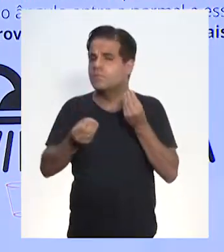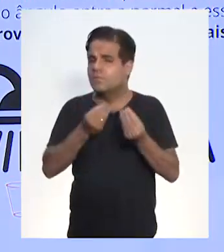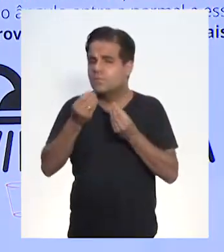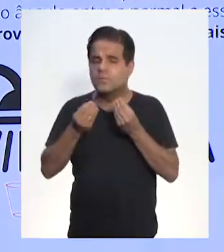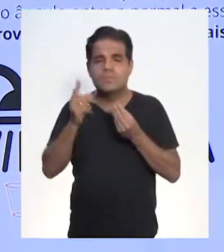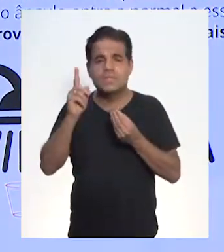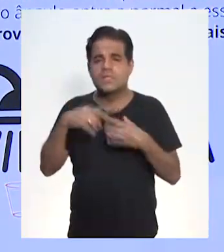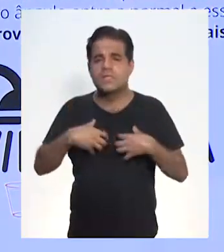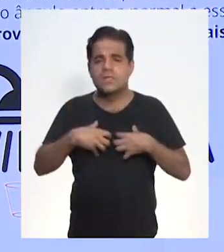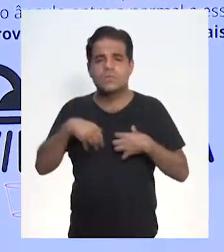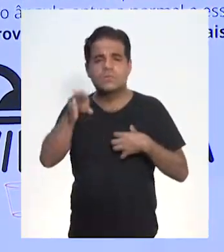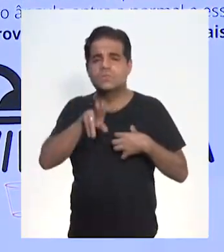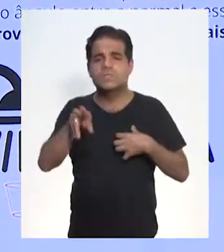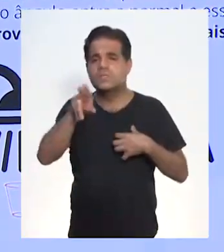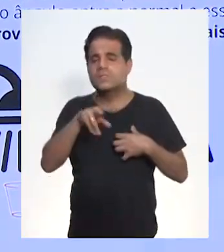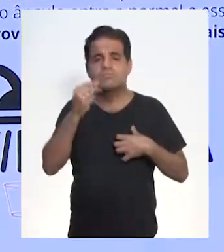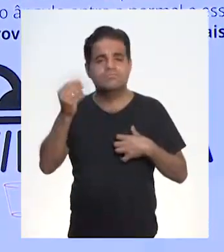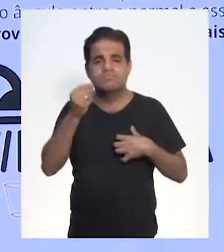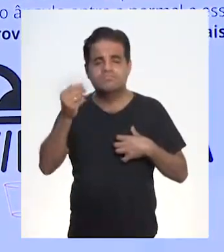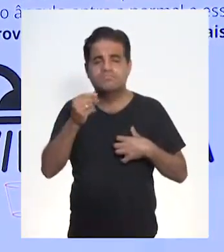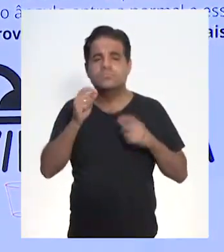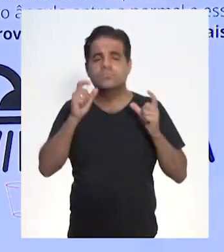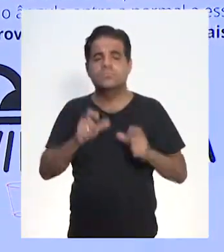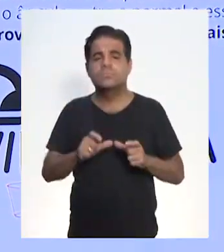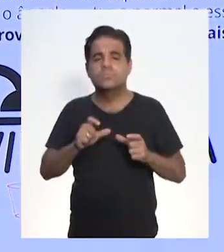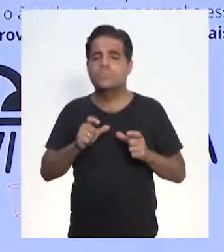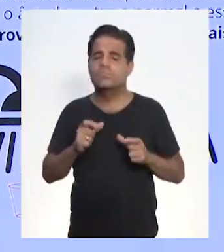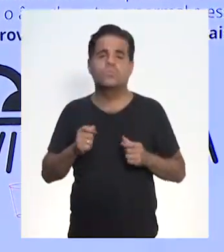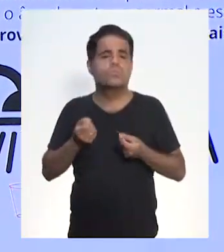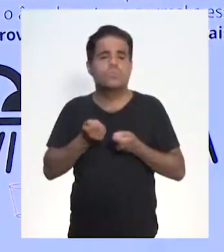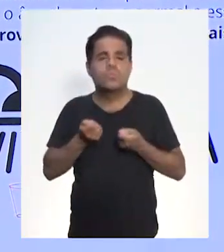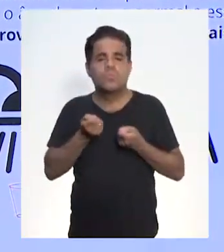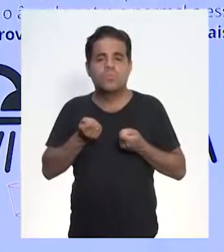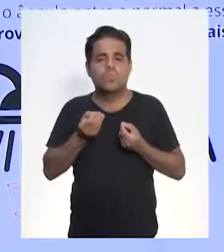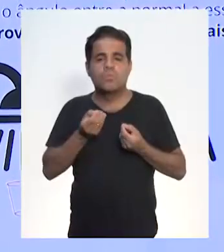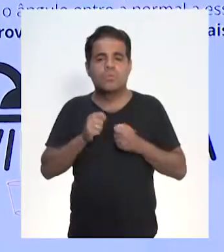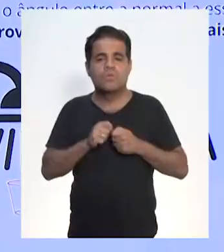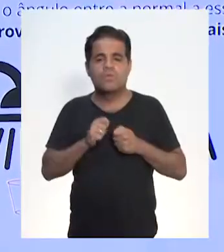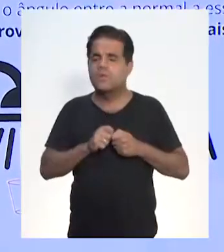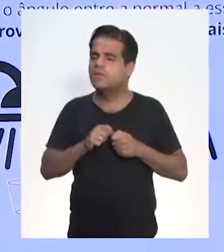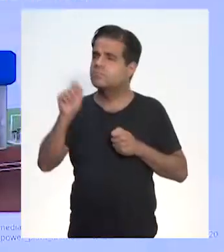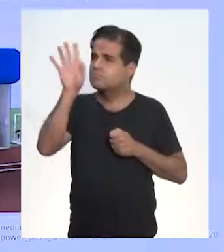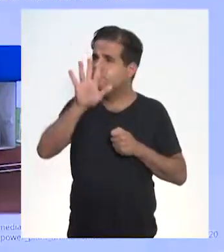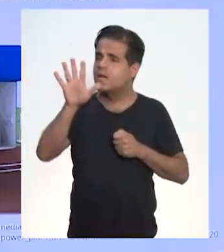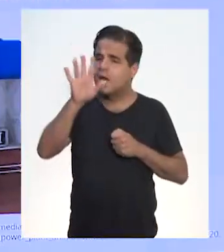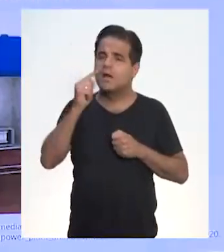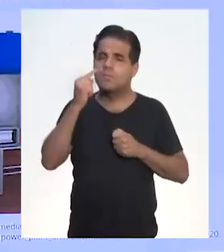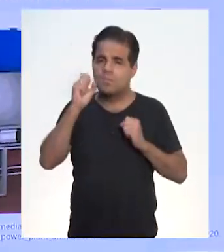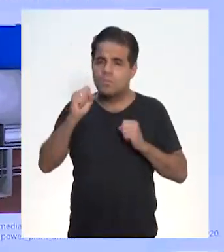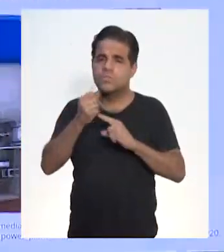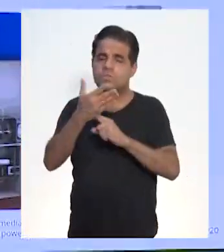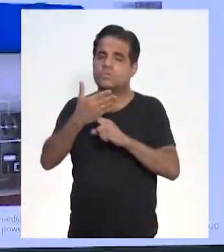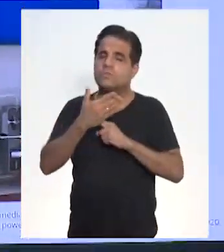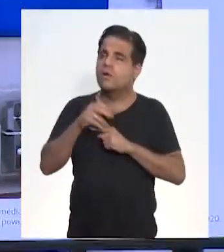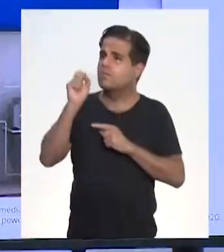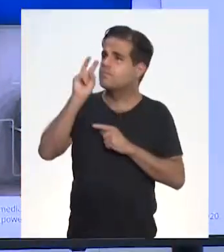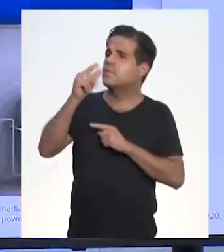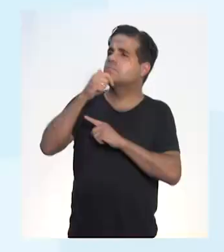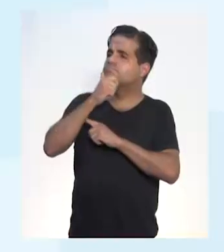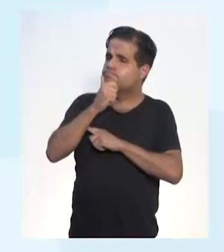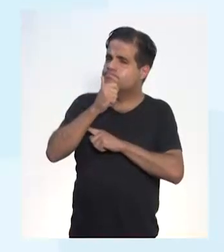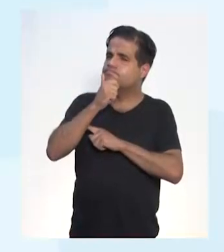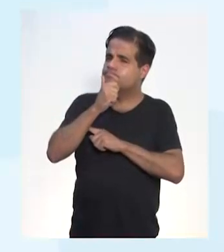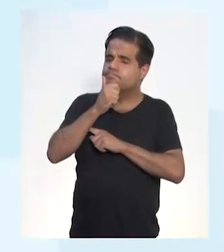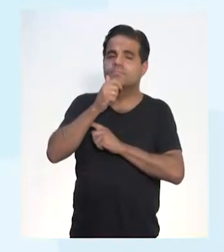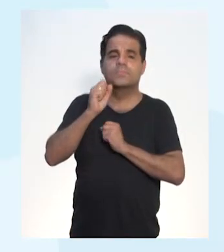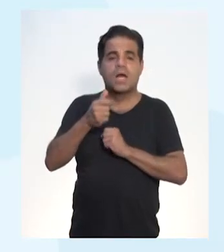é utilizado, hein? Onde ele é colocado, como é feito? Tem uma imagem que ajuda a gente a lembrar um pouquinho disso daí, né?